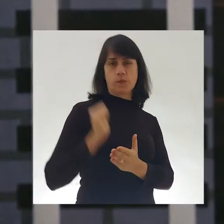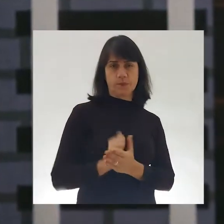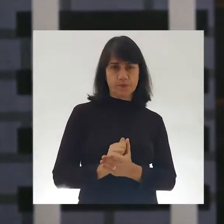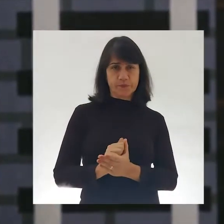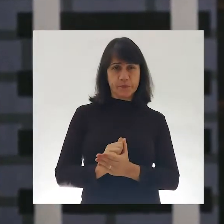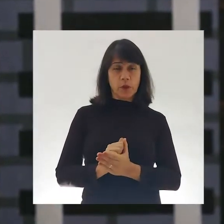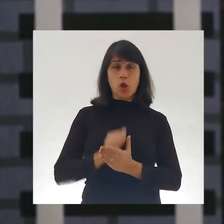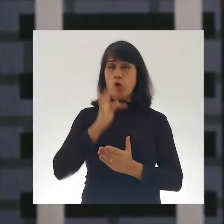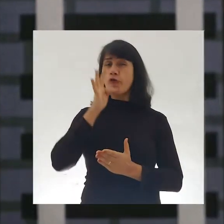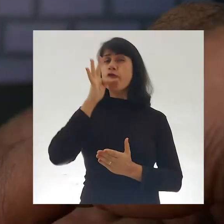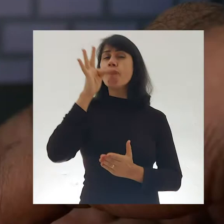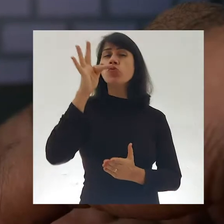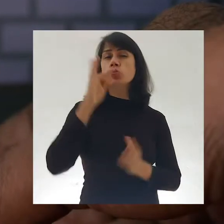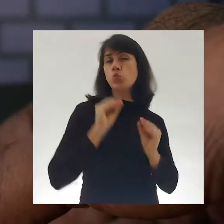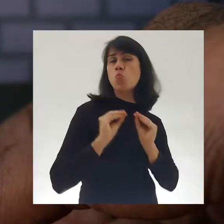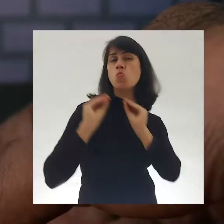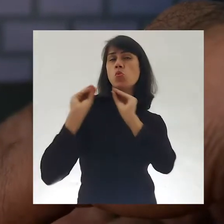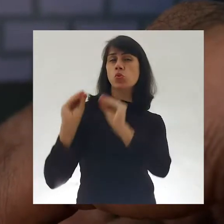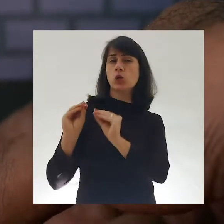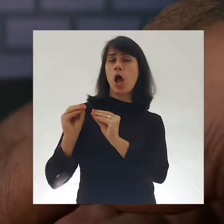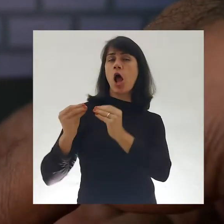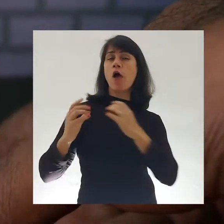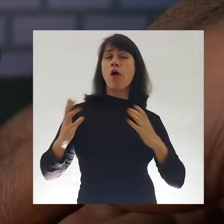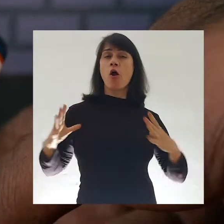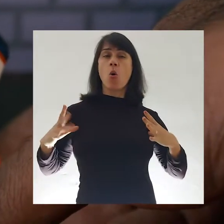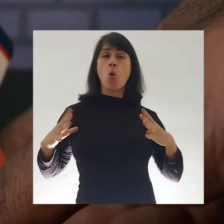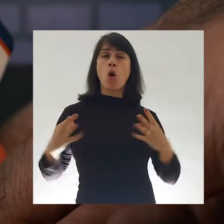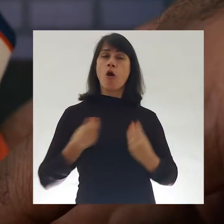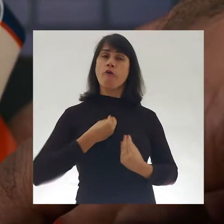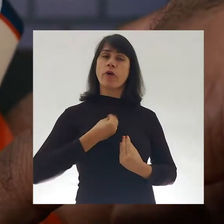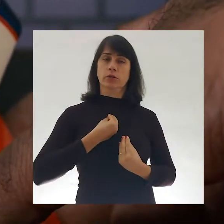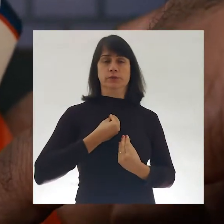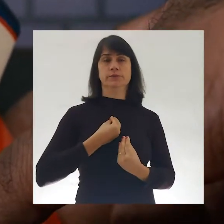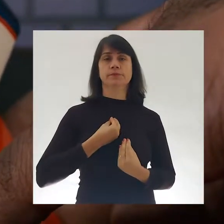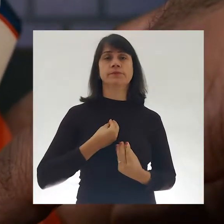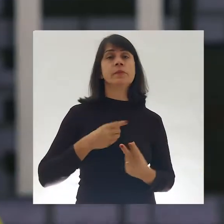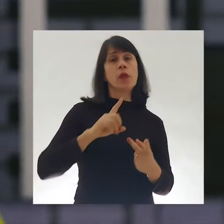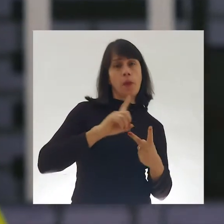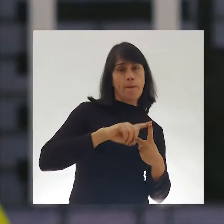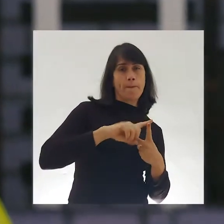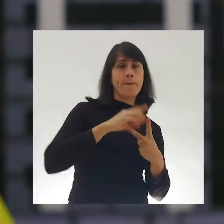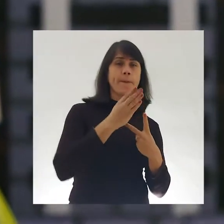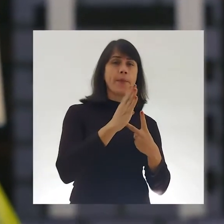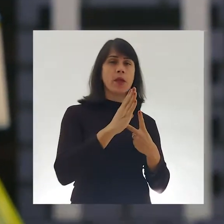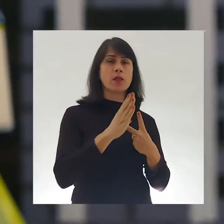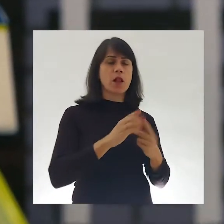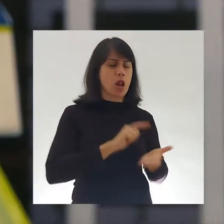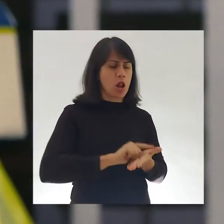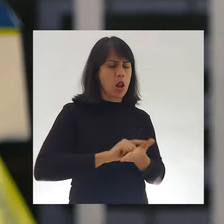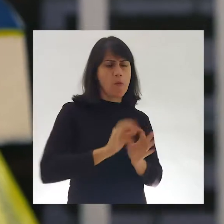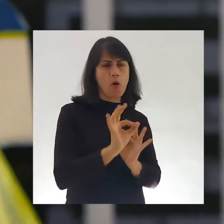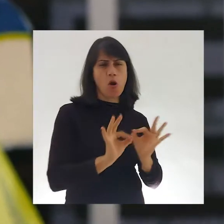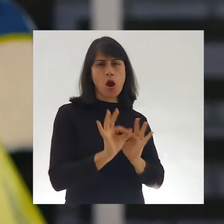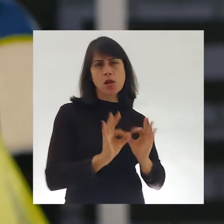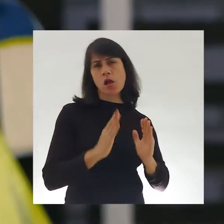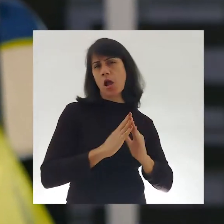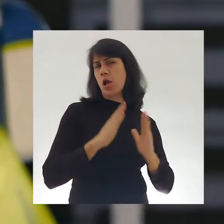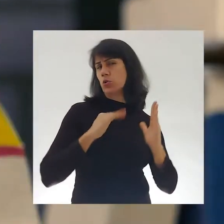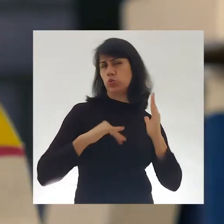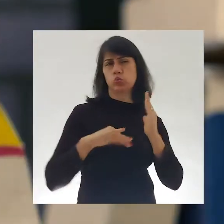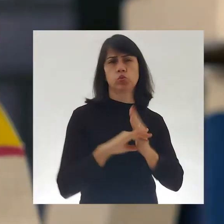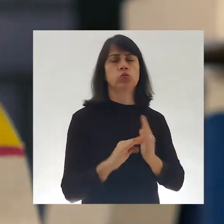rico, para que ele tire a gente desse lugar e nos dê boa vida. E Beatriz fará todos os serviços de